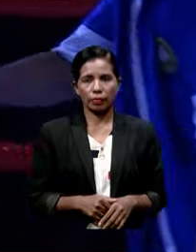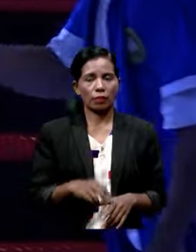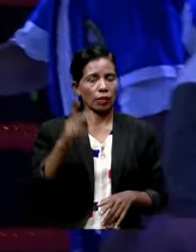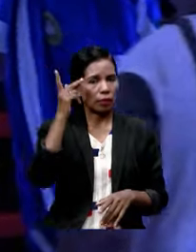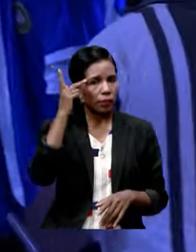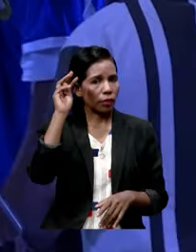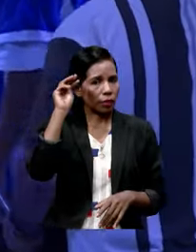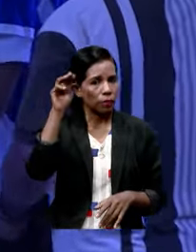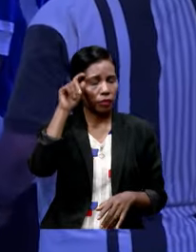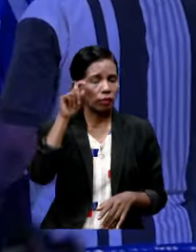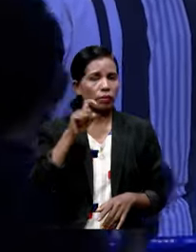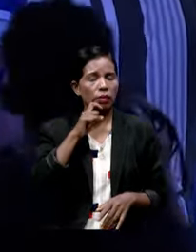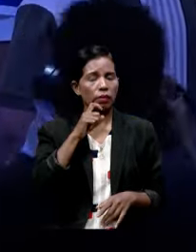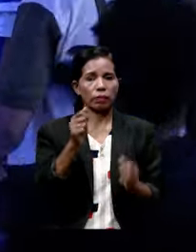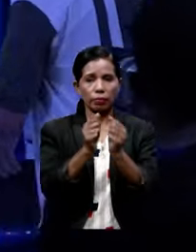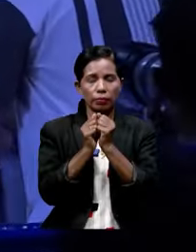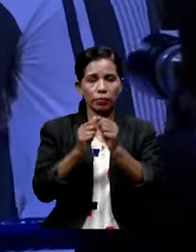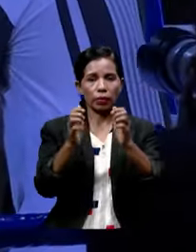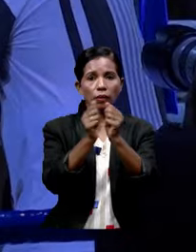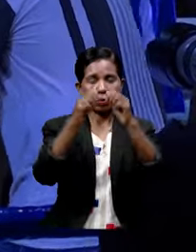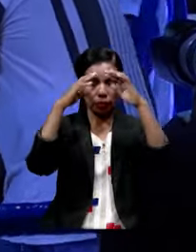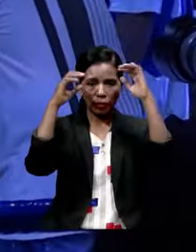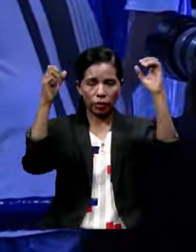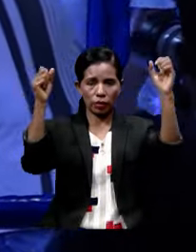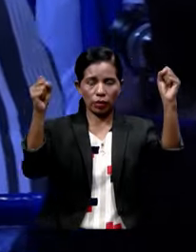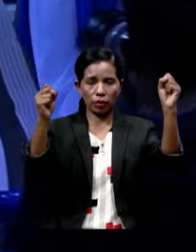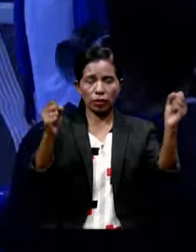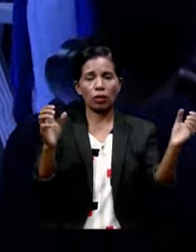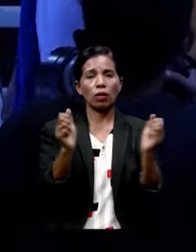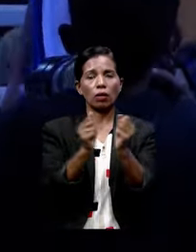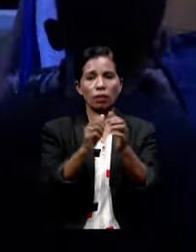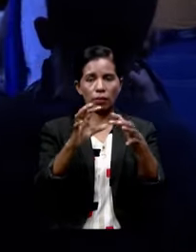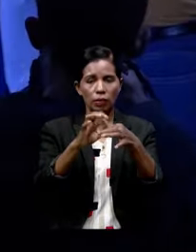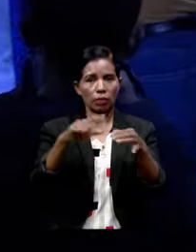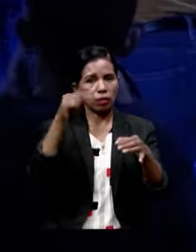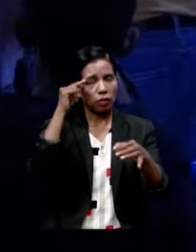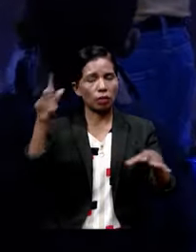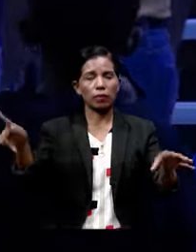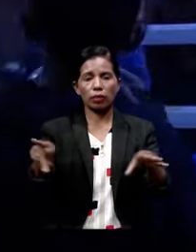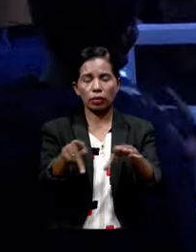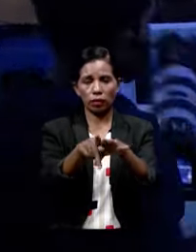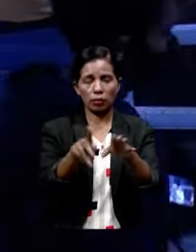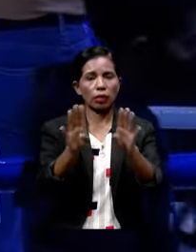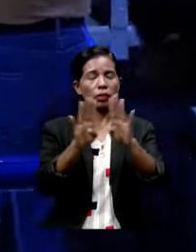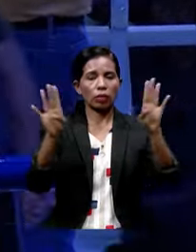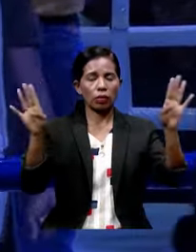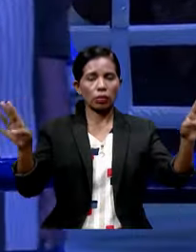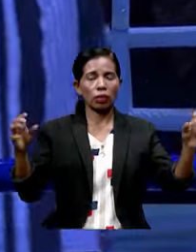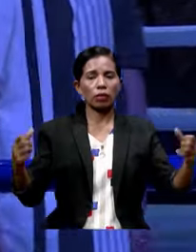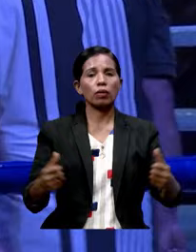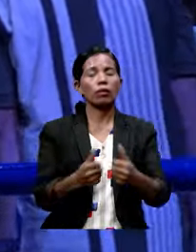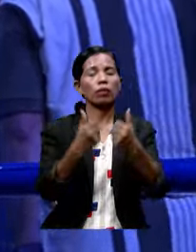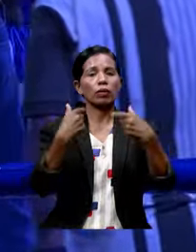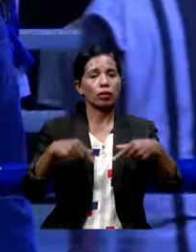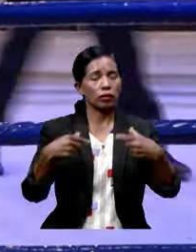Primeiro-ministro Kerala Sana Guzmão, na moto com o presidente da República, no membro do governo Balun, participa no hall abertura boxe de Fight Battle,